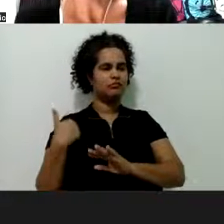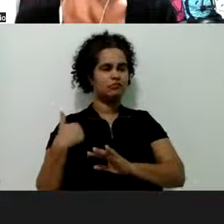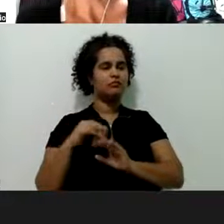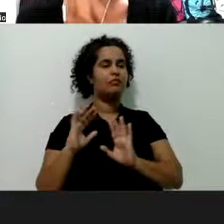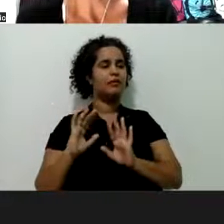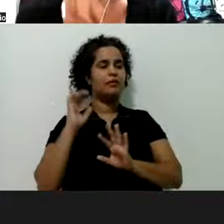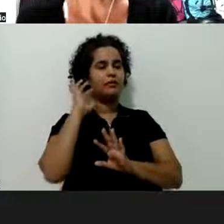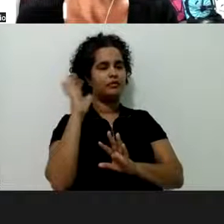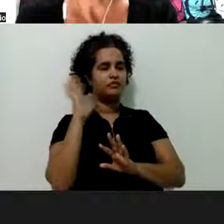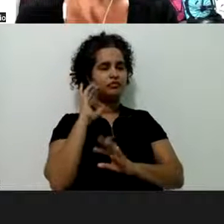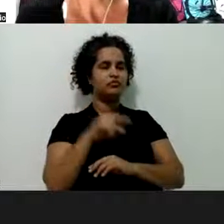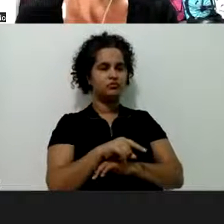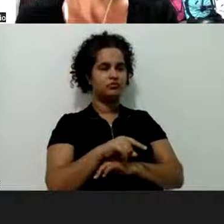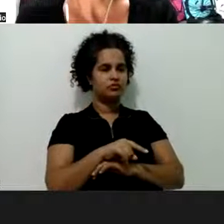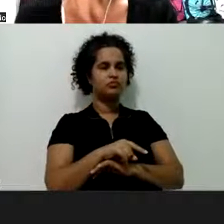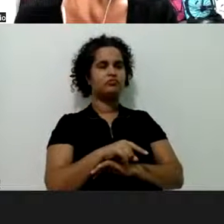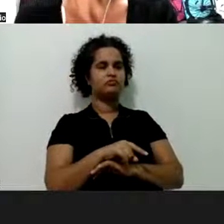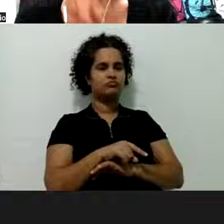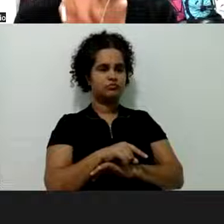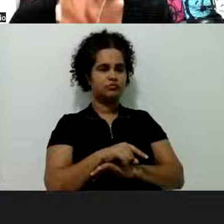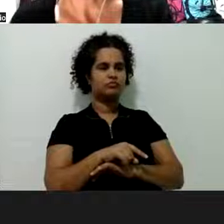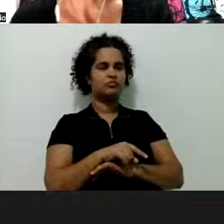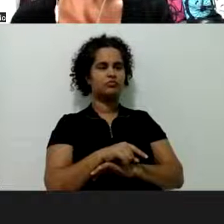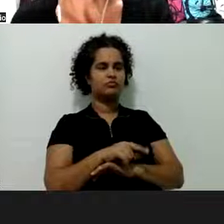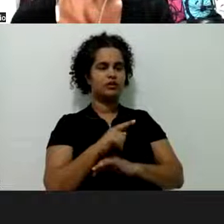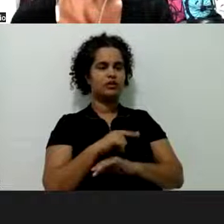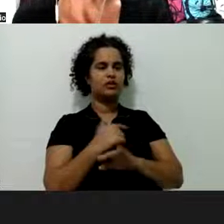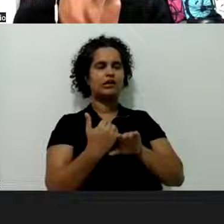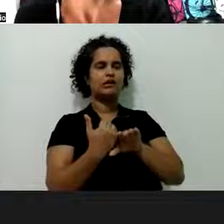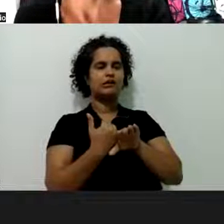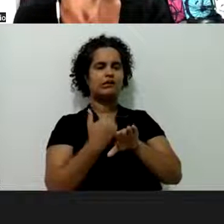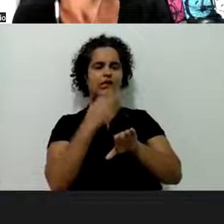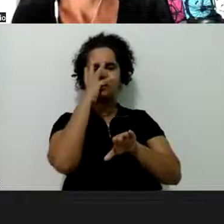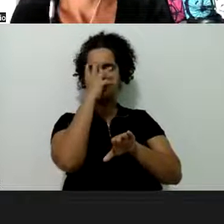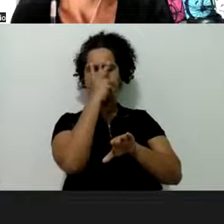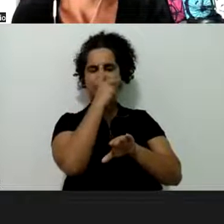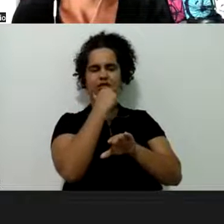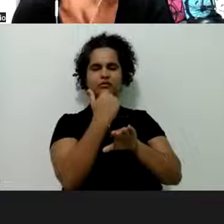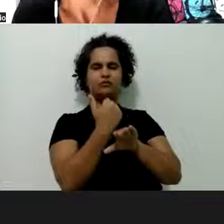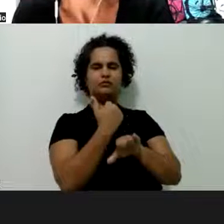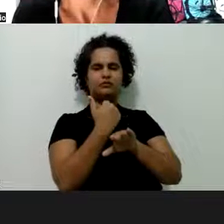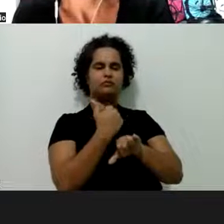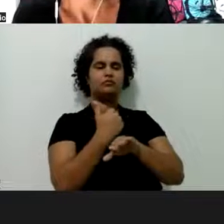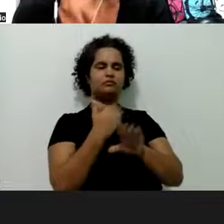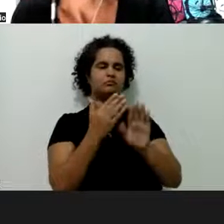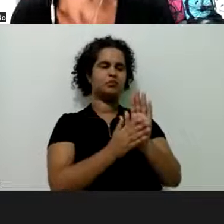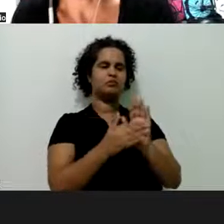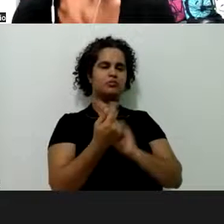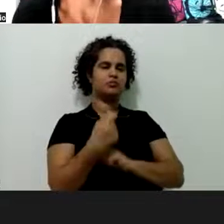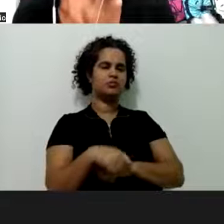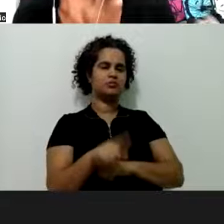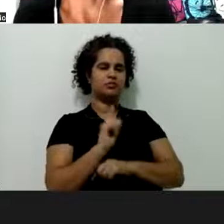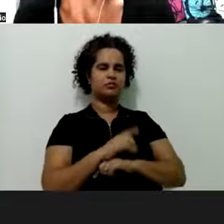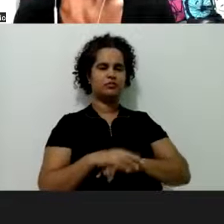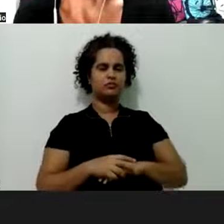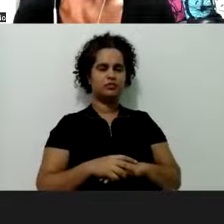imagino que seja isso, que são áreas realmente de trânsito muito lento, que não tem necessidade de propor. Tá Que é ótimo, diferente